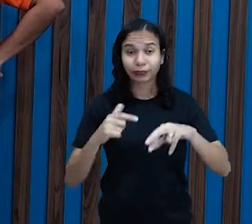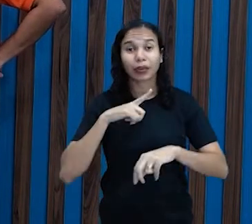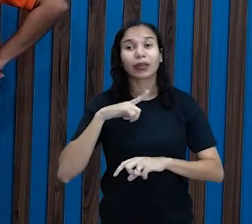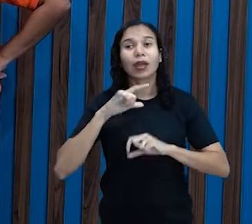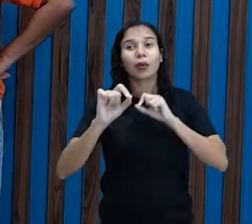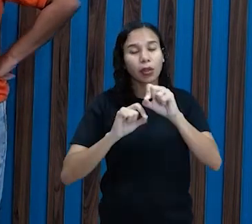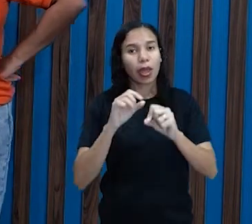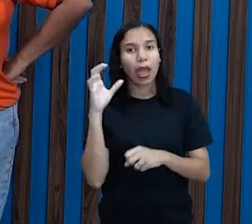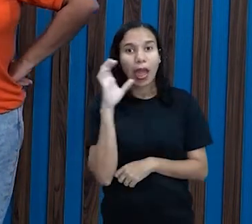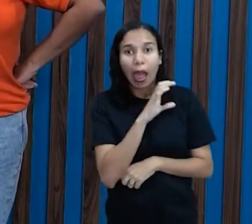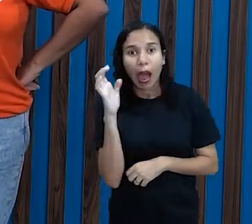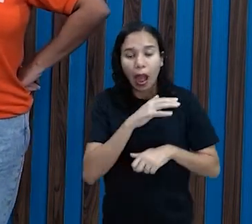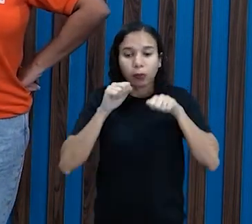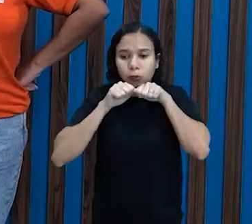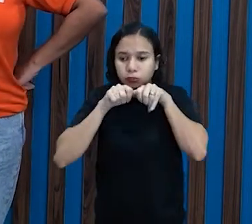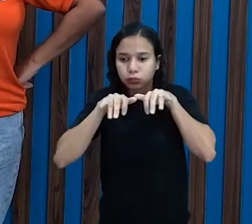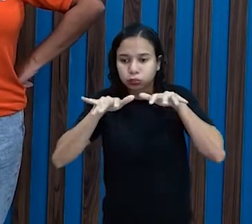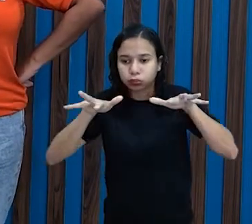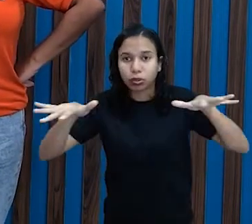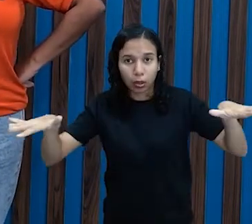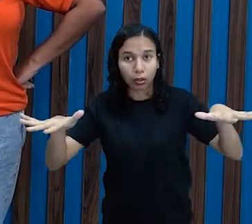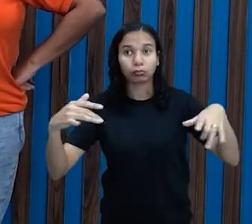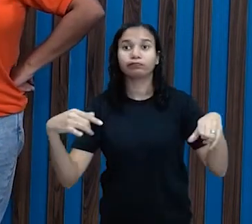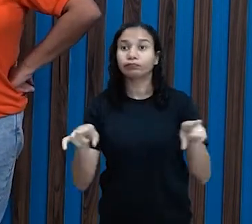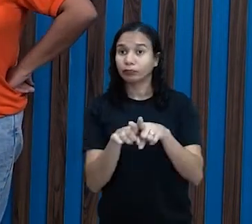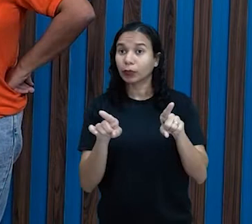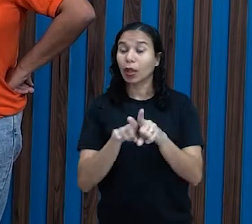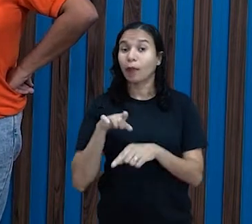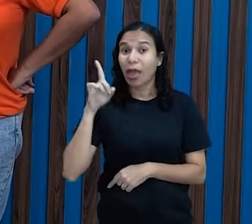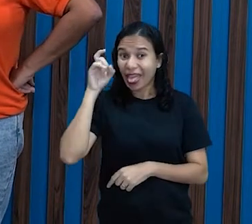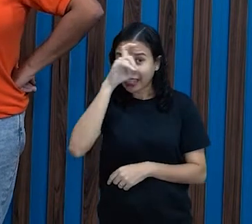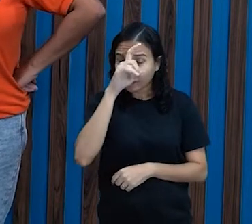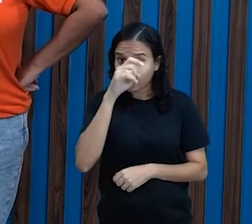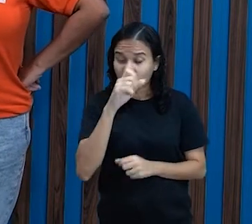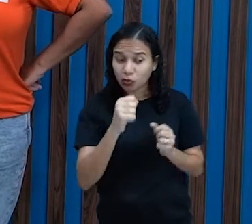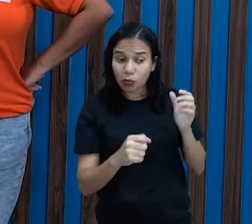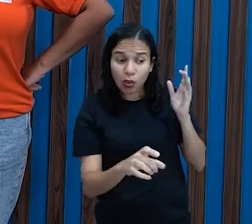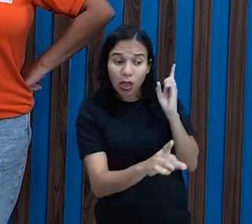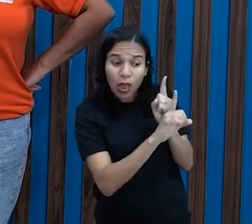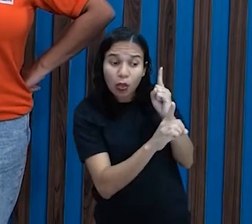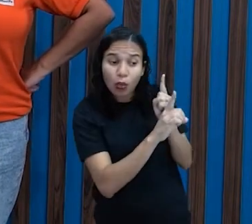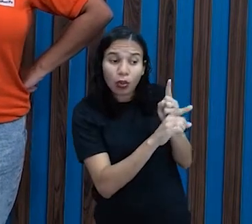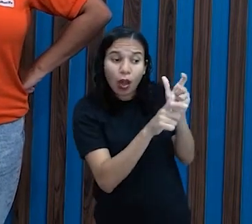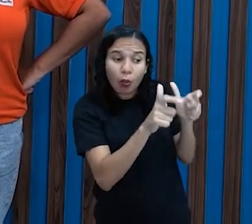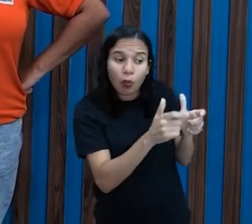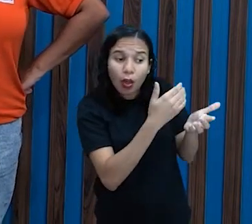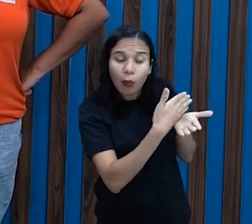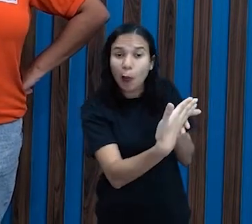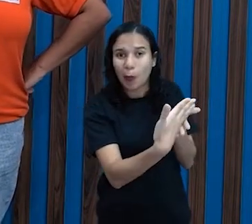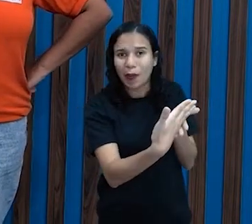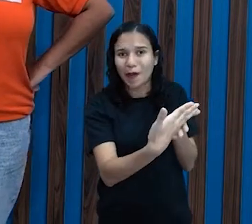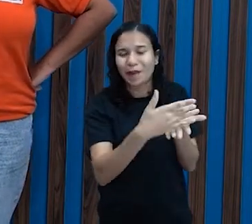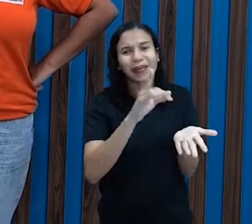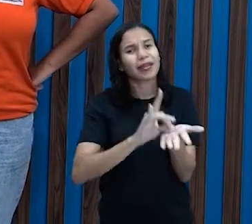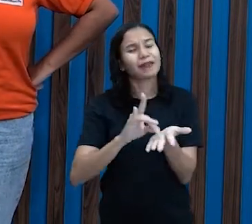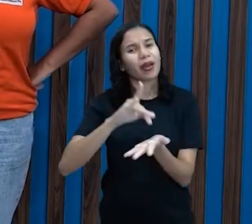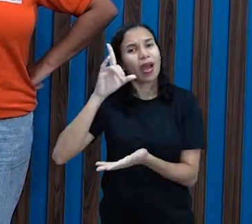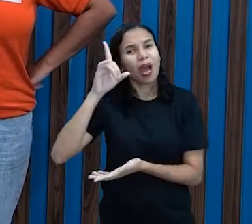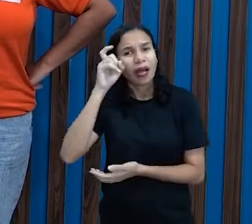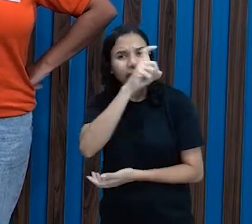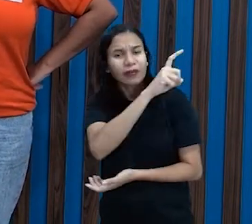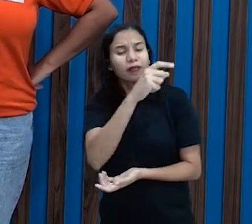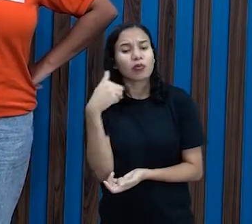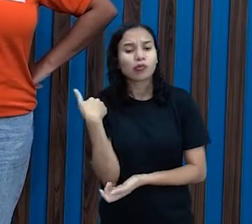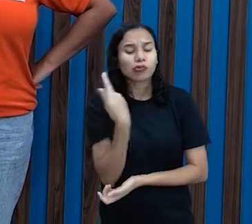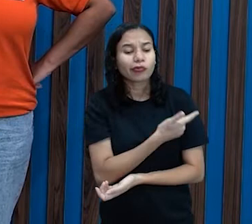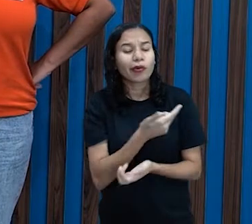uma rápida disseminação, é de difícil rastreamento de autoria, porque é realmente difícil que